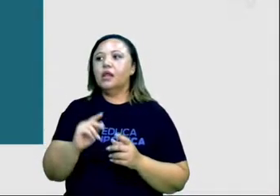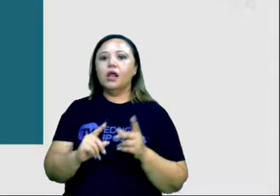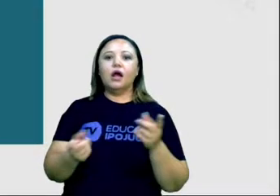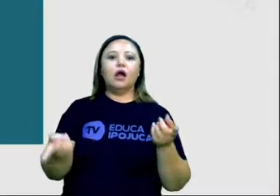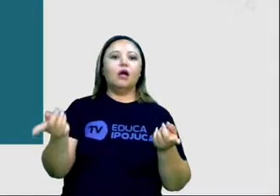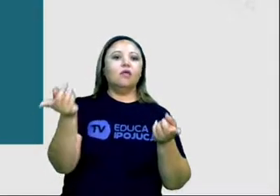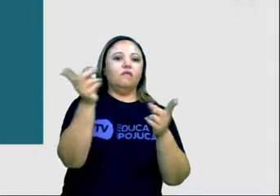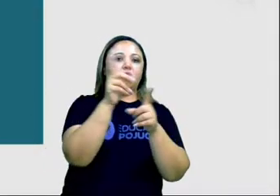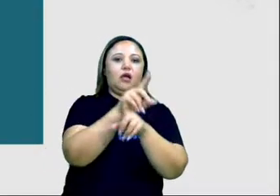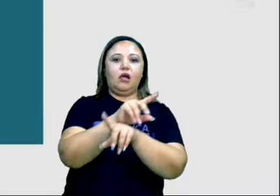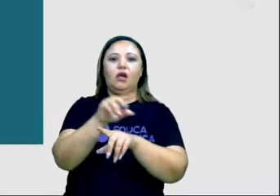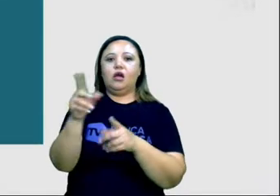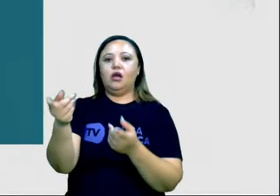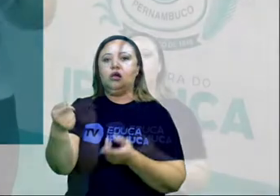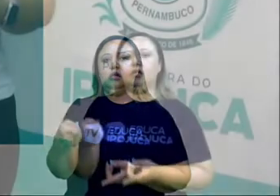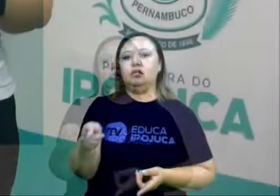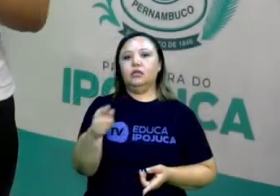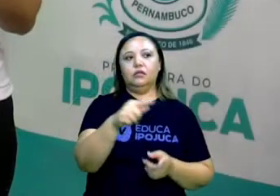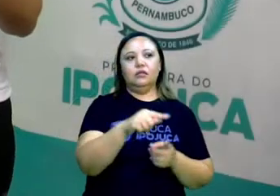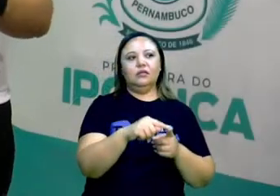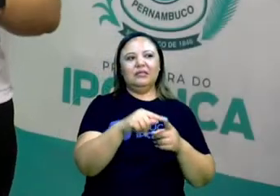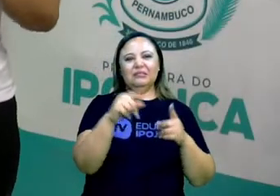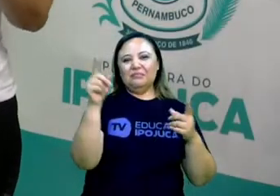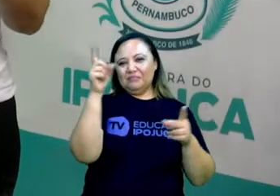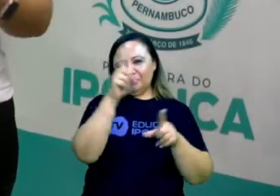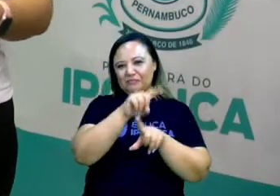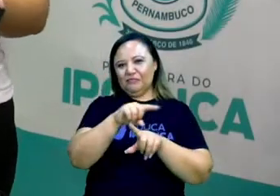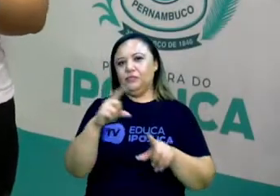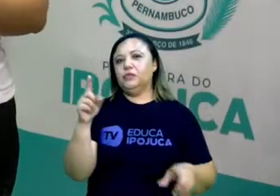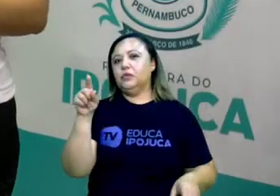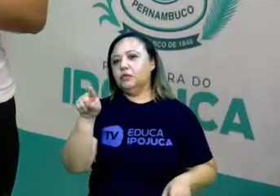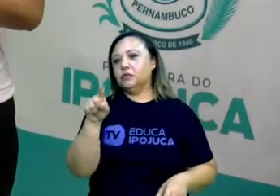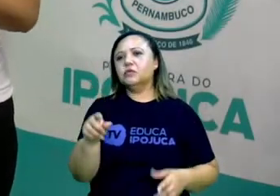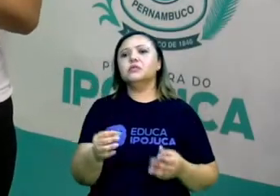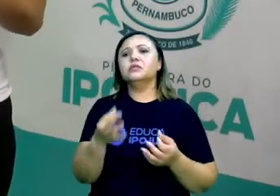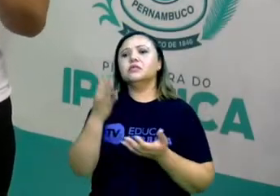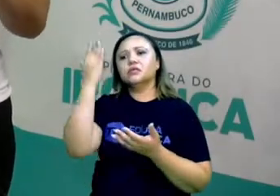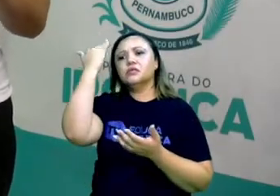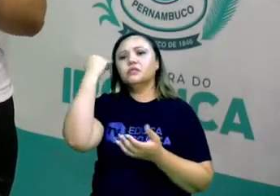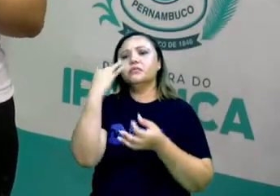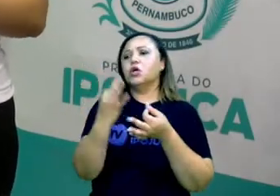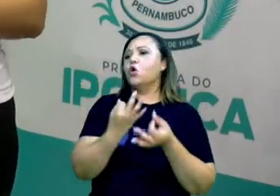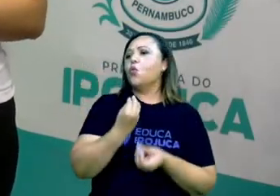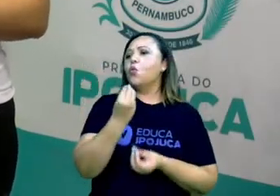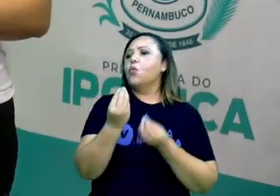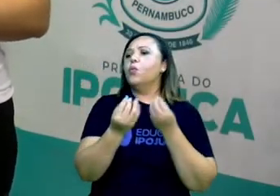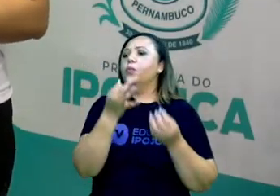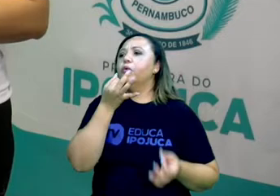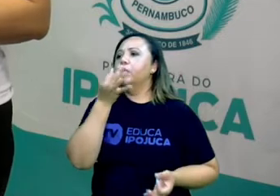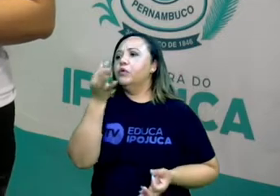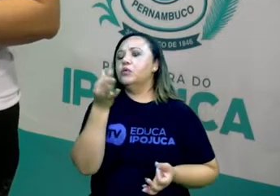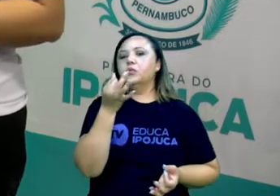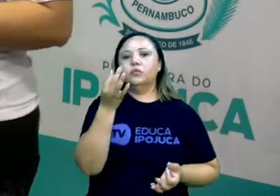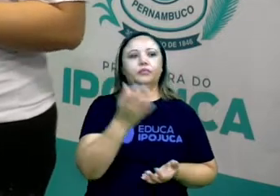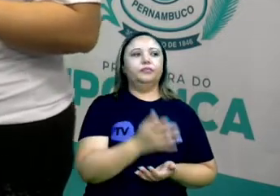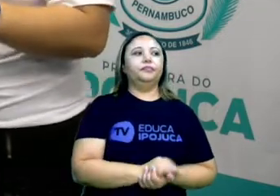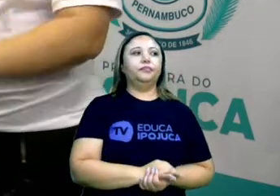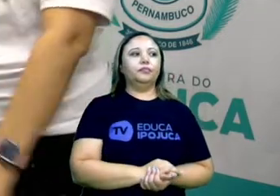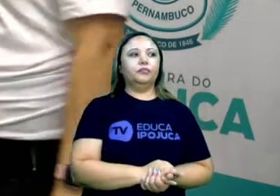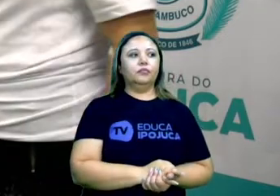como contra-argumentar. Um monte de palavra difícil, nova, não é? Mas a gente vai desvendar tudo isso na nossa